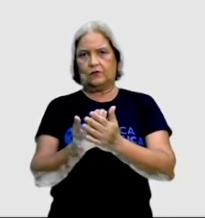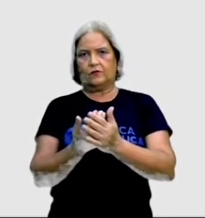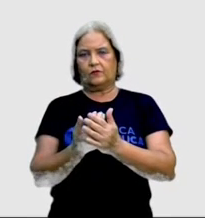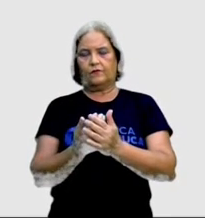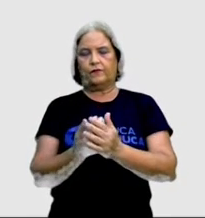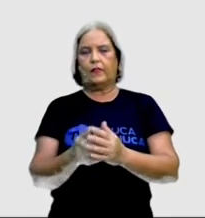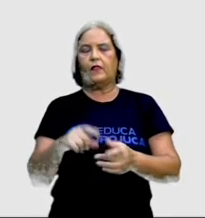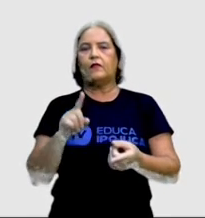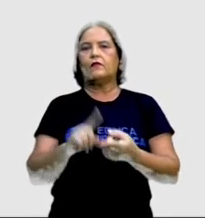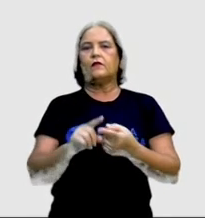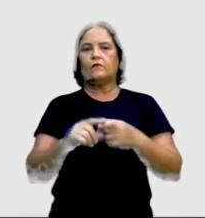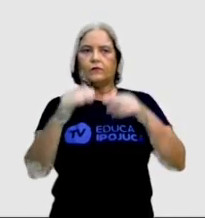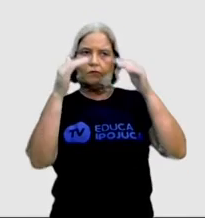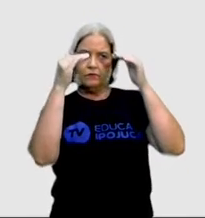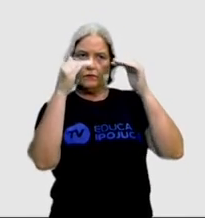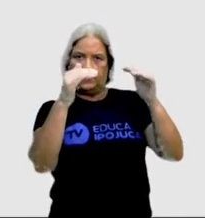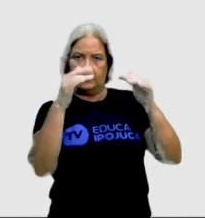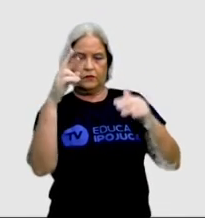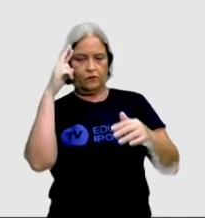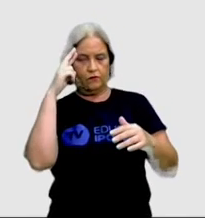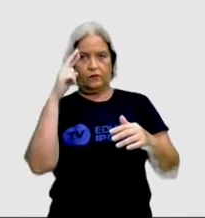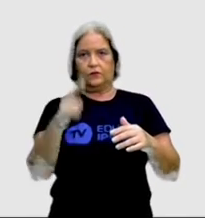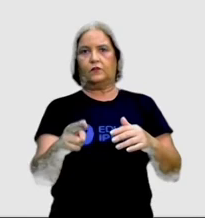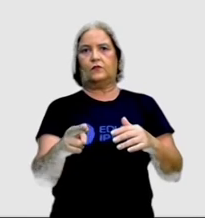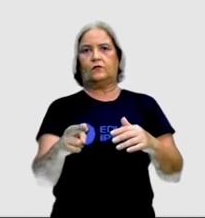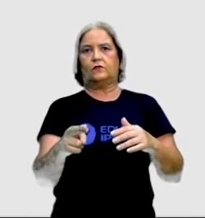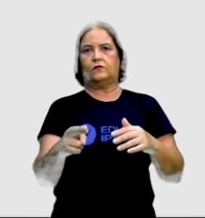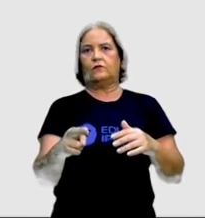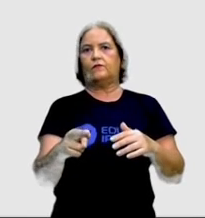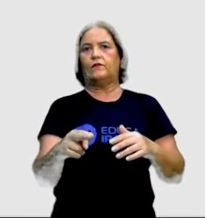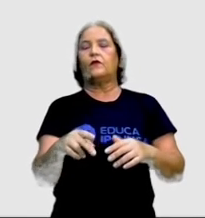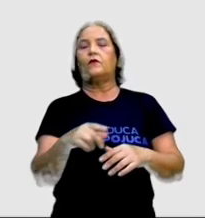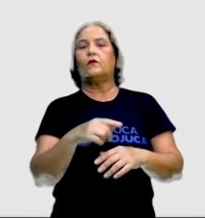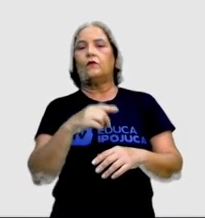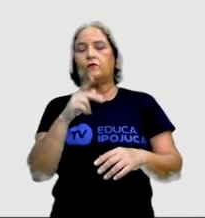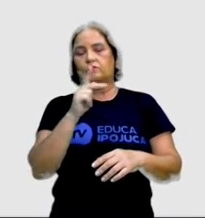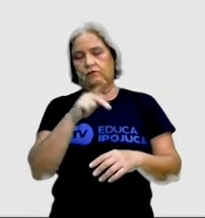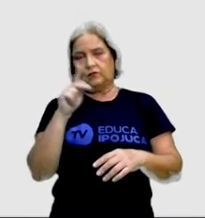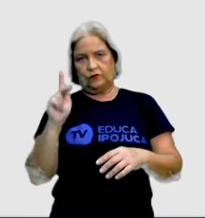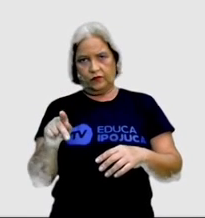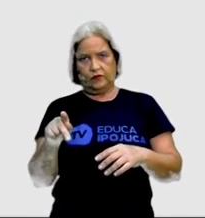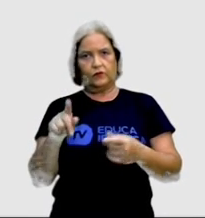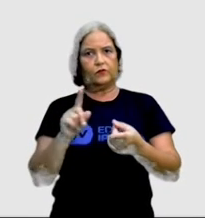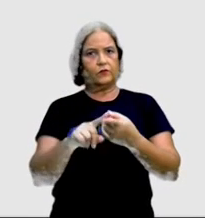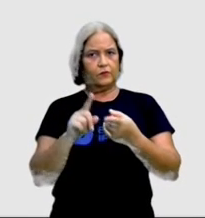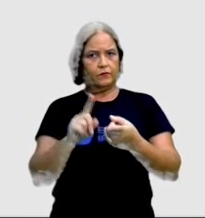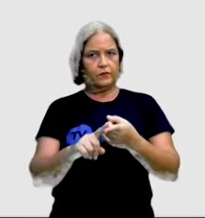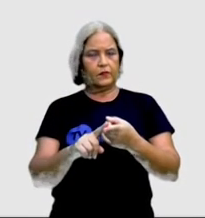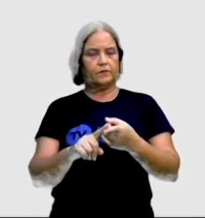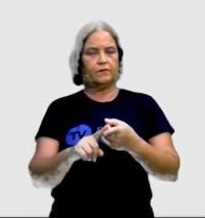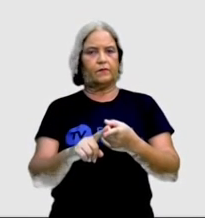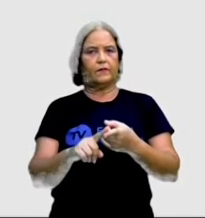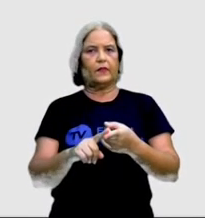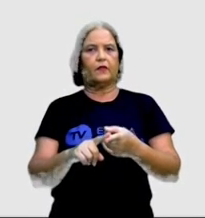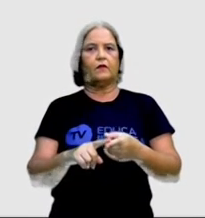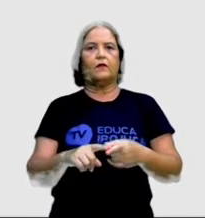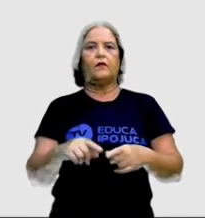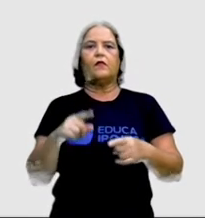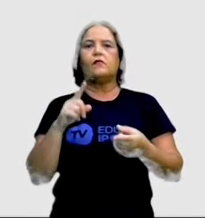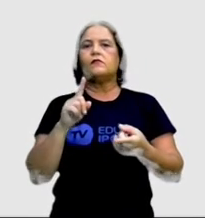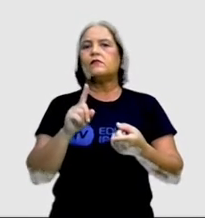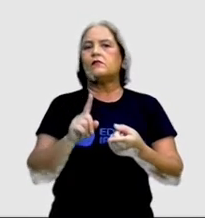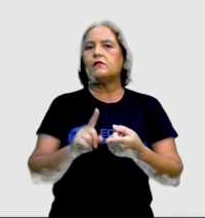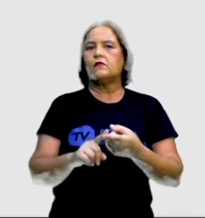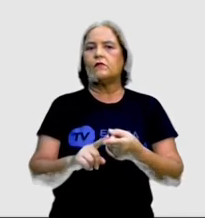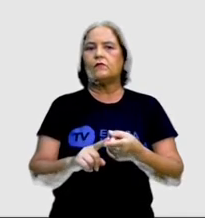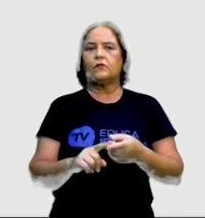diretor, obedecer aos professores. Além, crianças, também de respeitar todos os funcionários